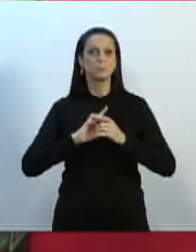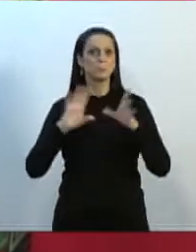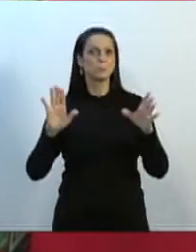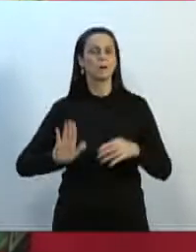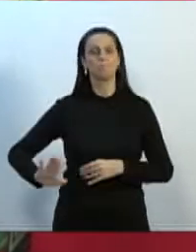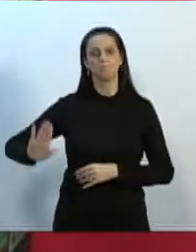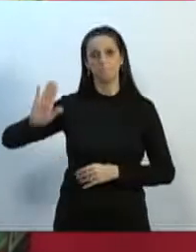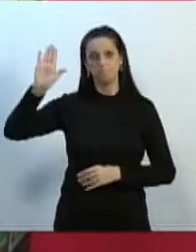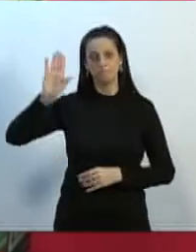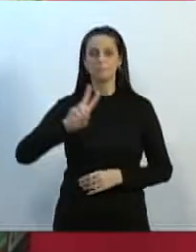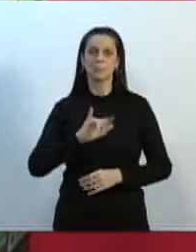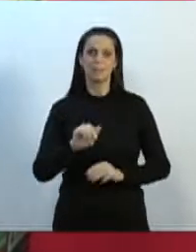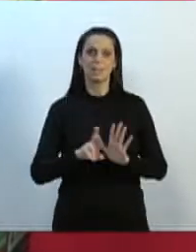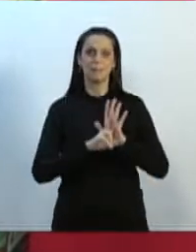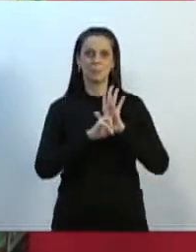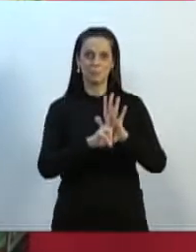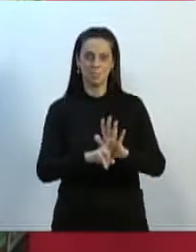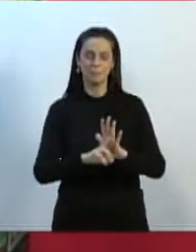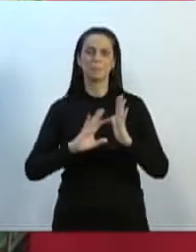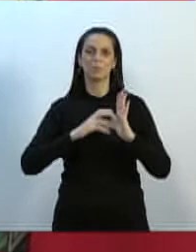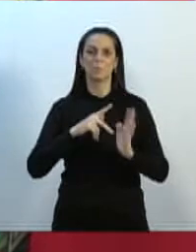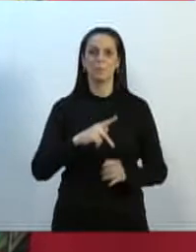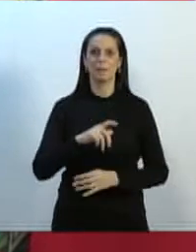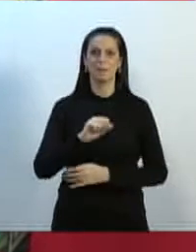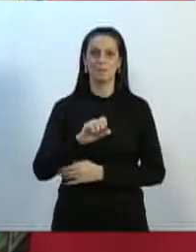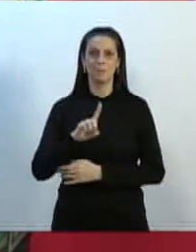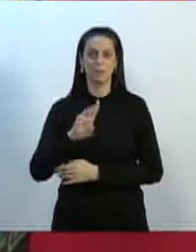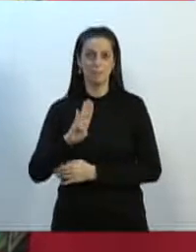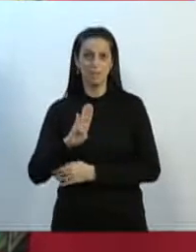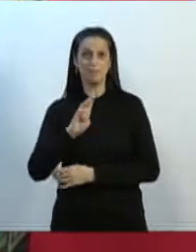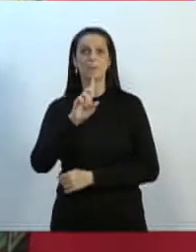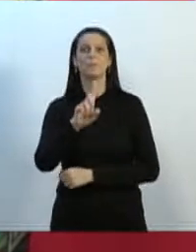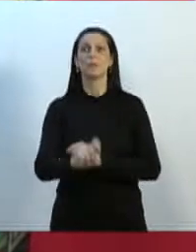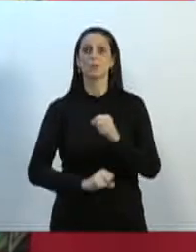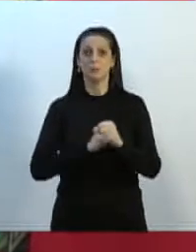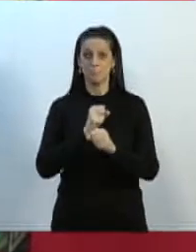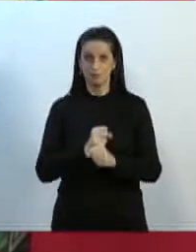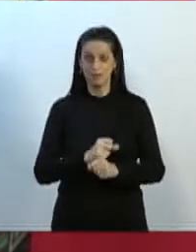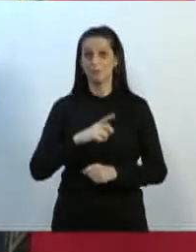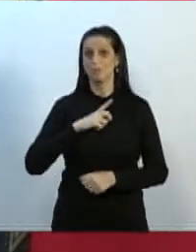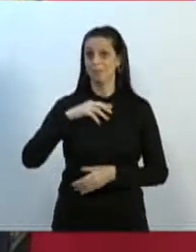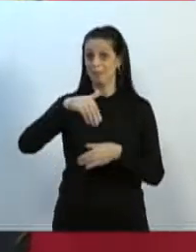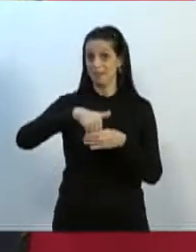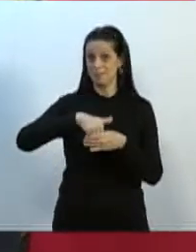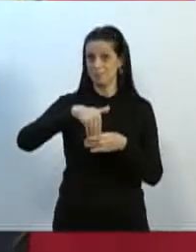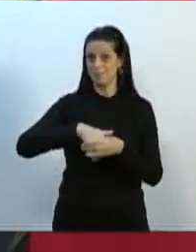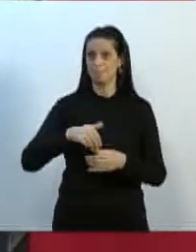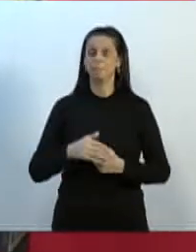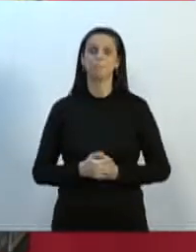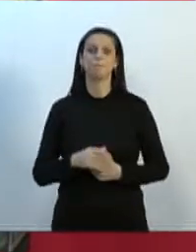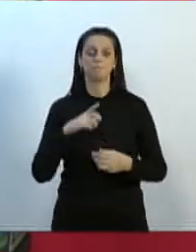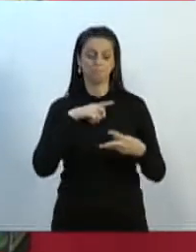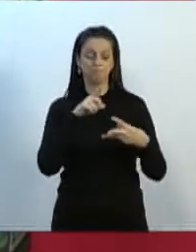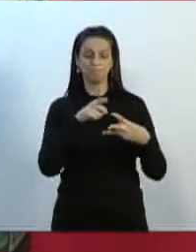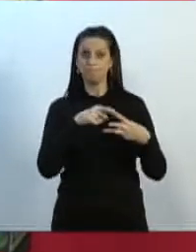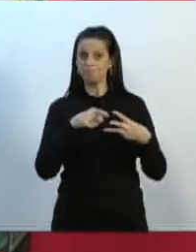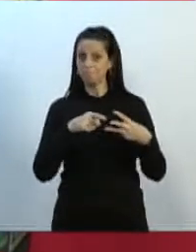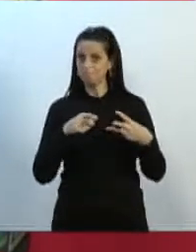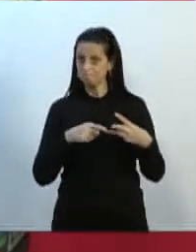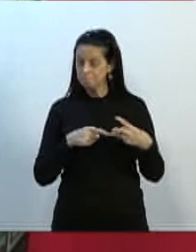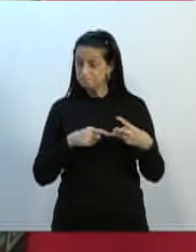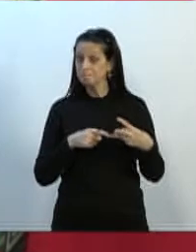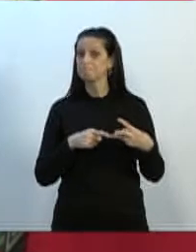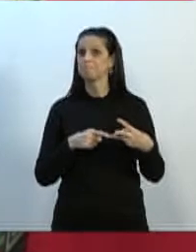que representará o PSDB nas eleições presidenciais do ano que vem. Nós temos três candidaturas: